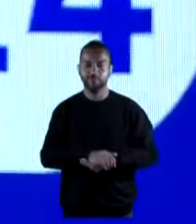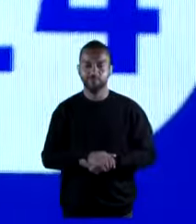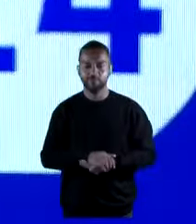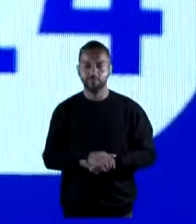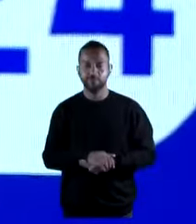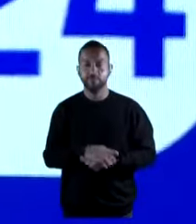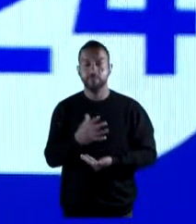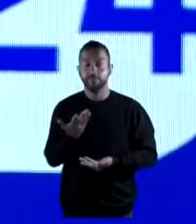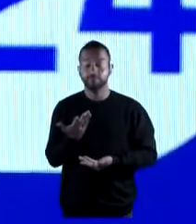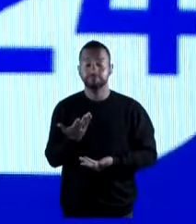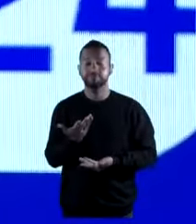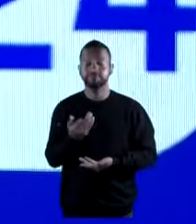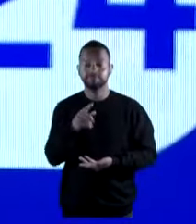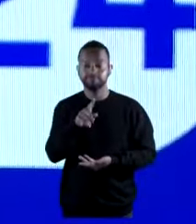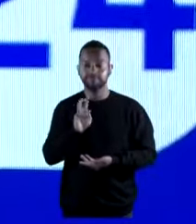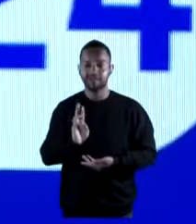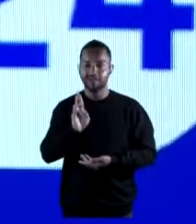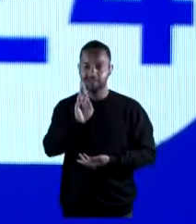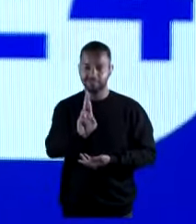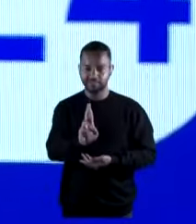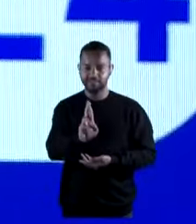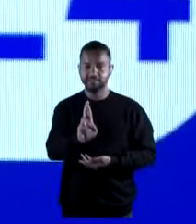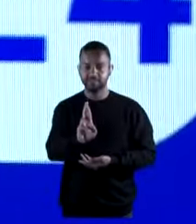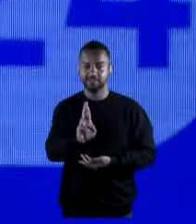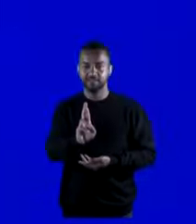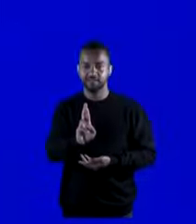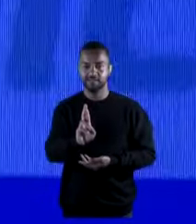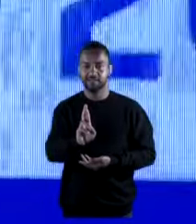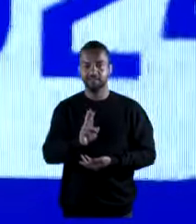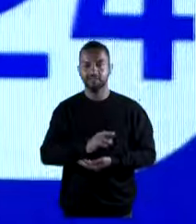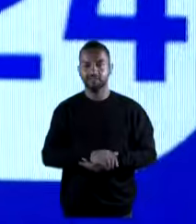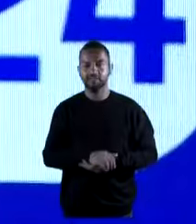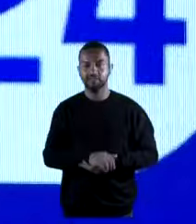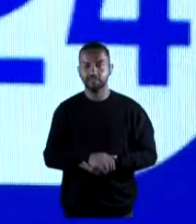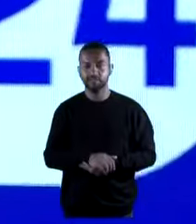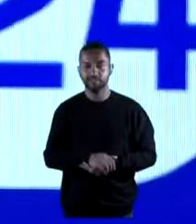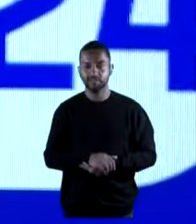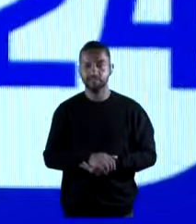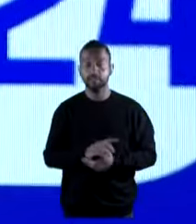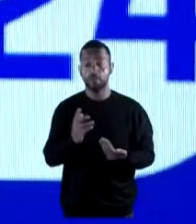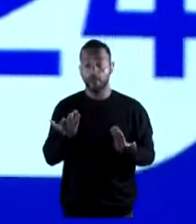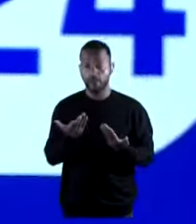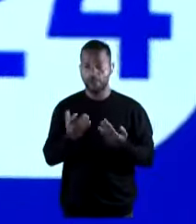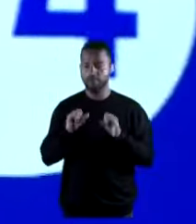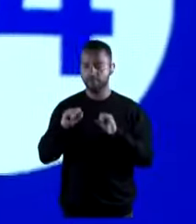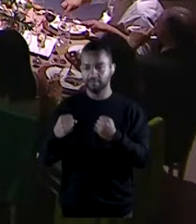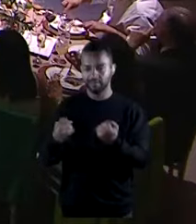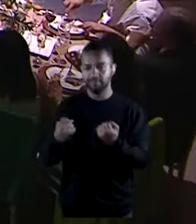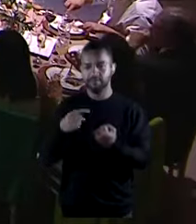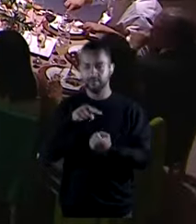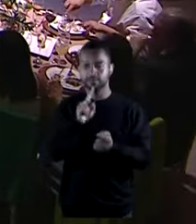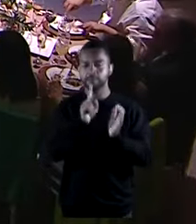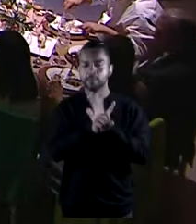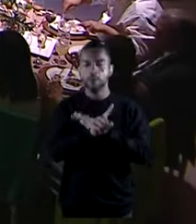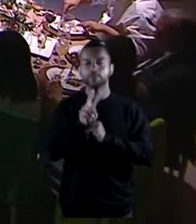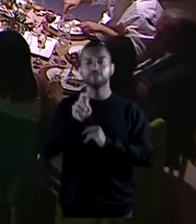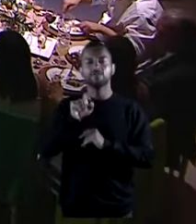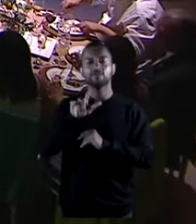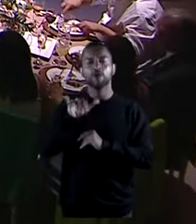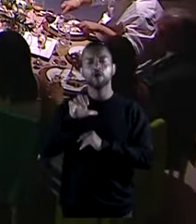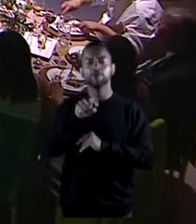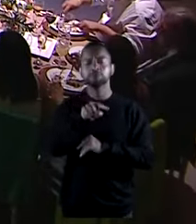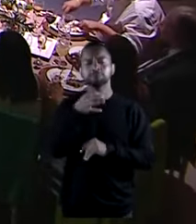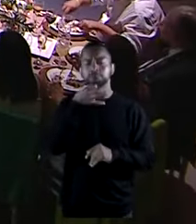olha o interior representando a seleção. Com essa defesa, eu vou perguntar aqui para o Veloso, o que você